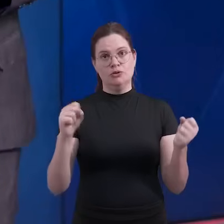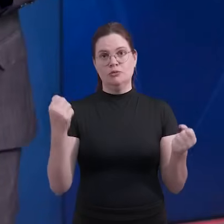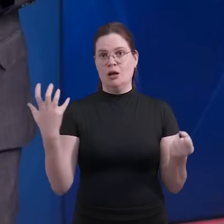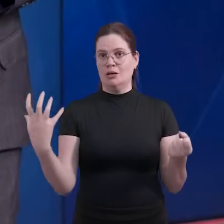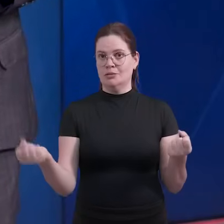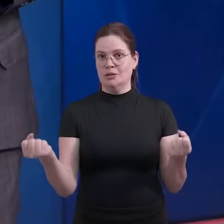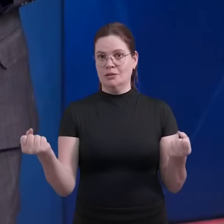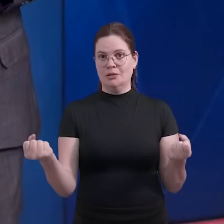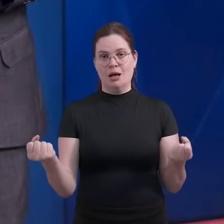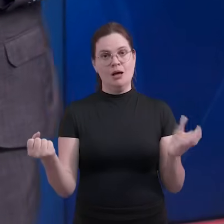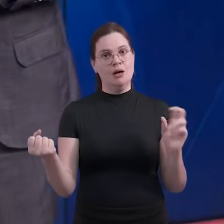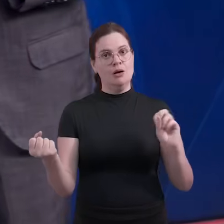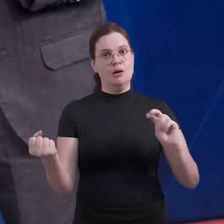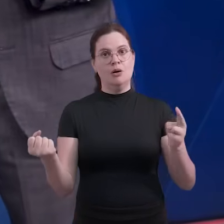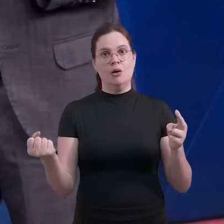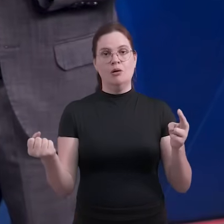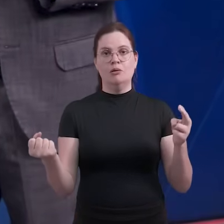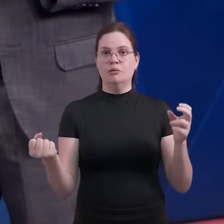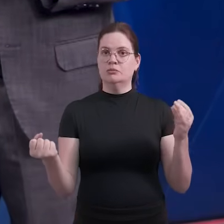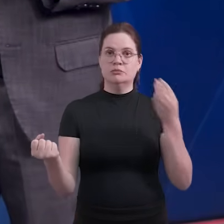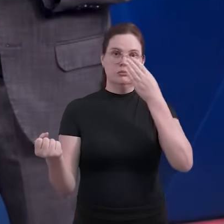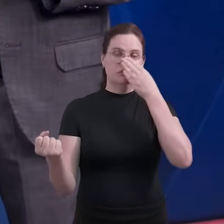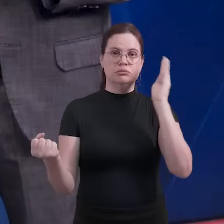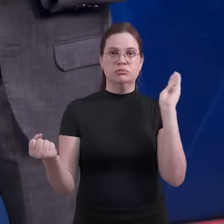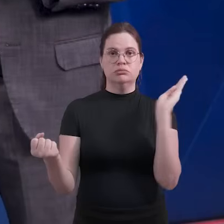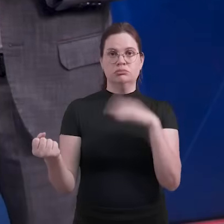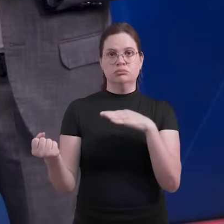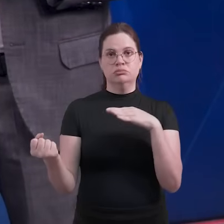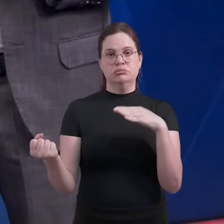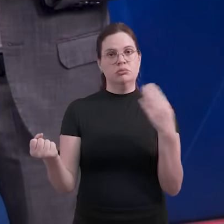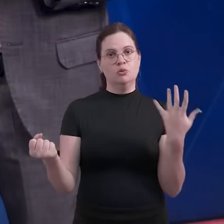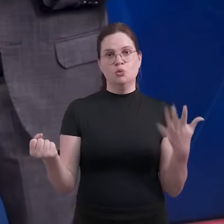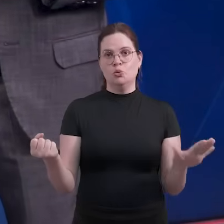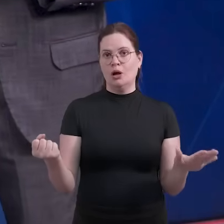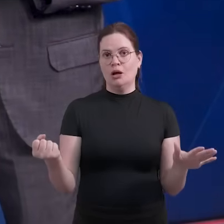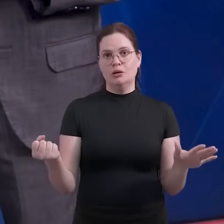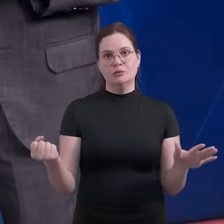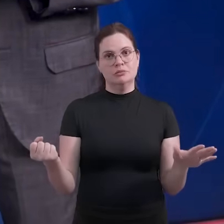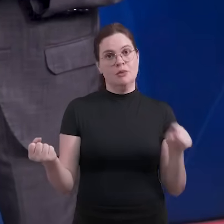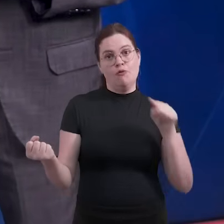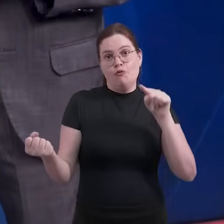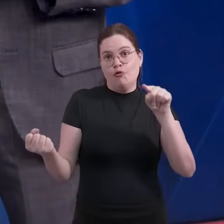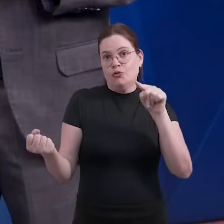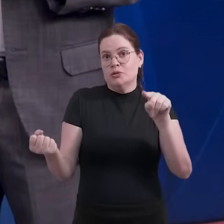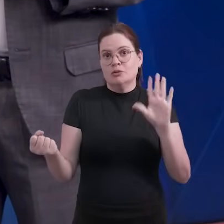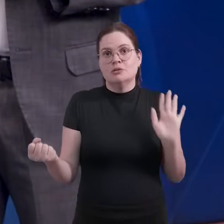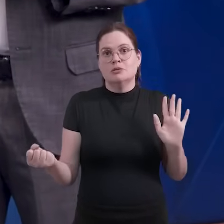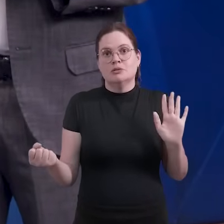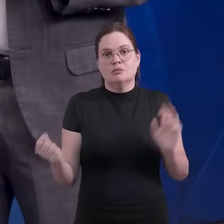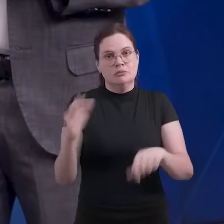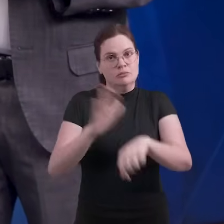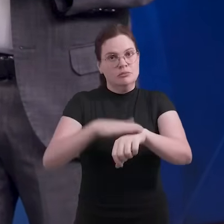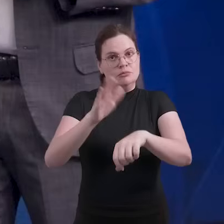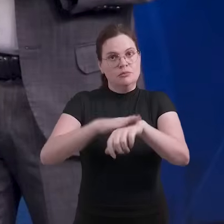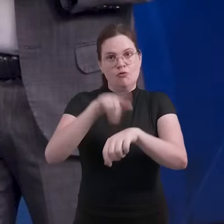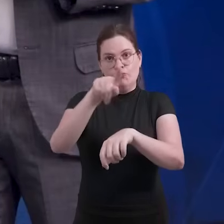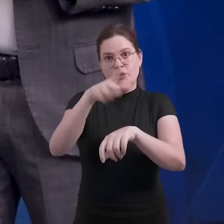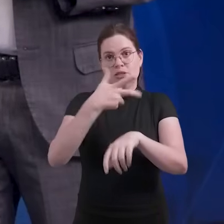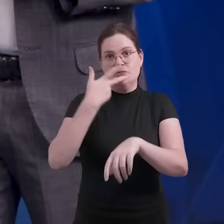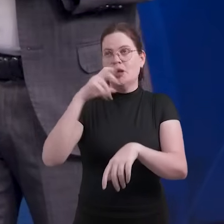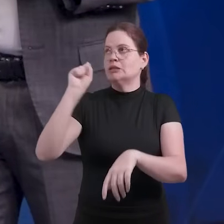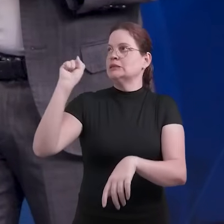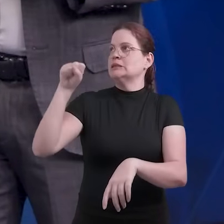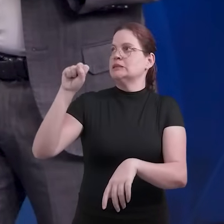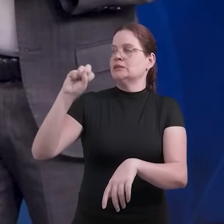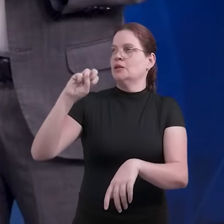o chamado ou até rejeitar o chamado. Mas isso é a sua condição. Você tem o direito de dizer